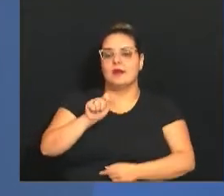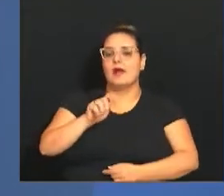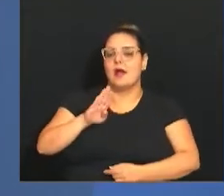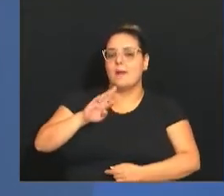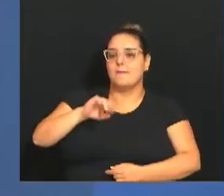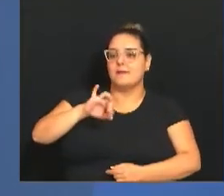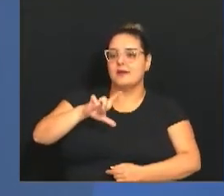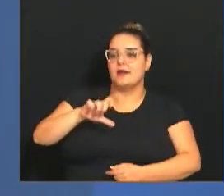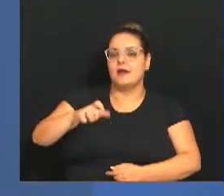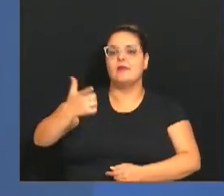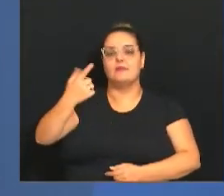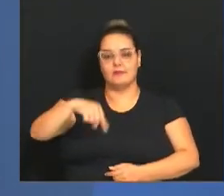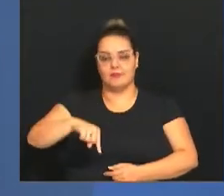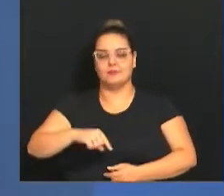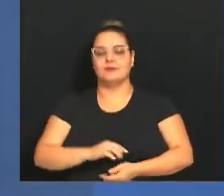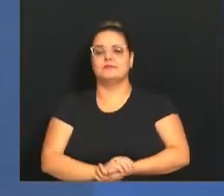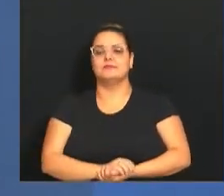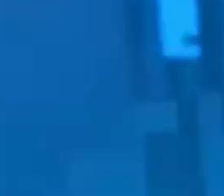volta.